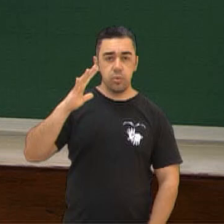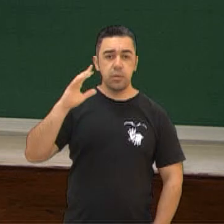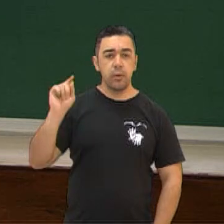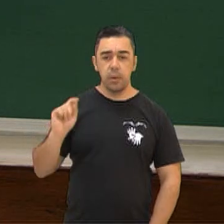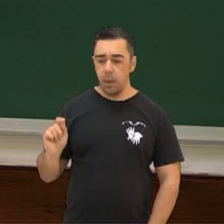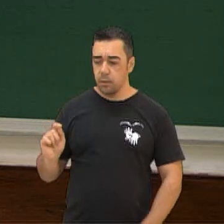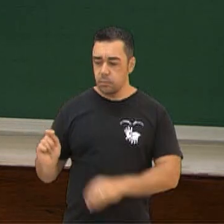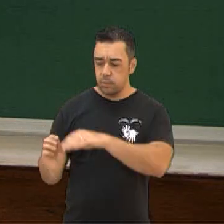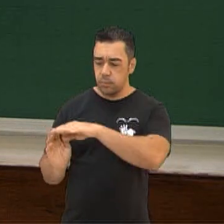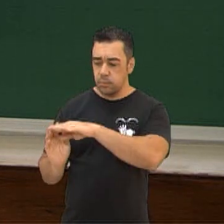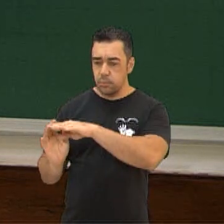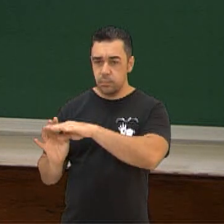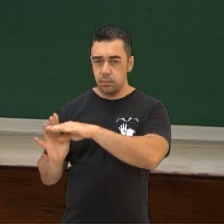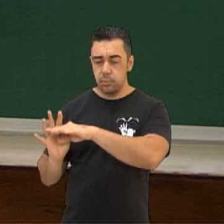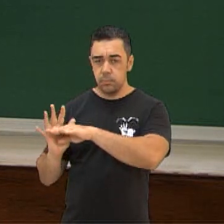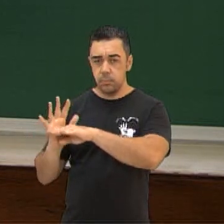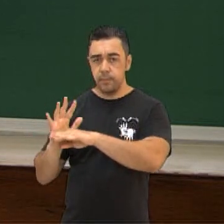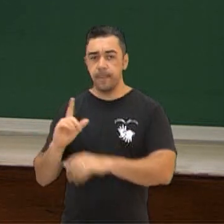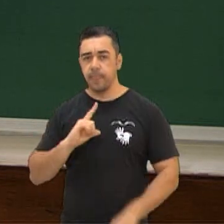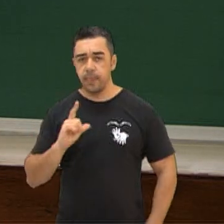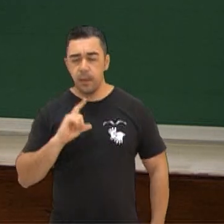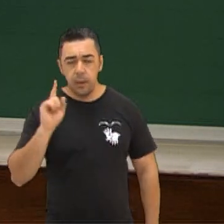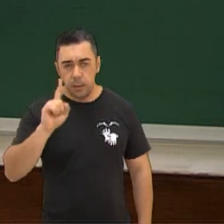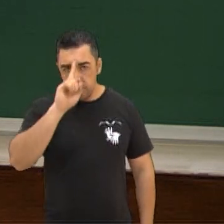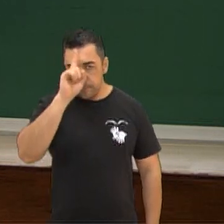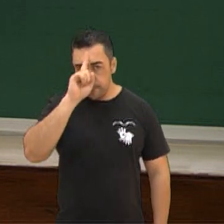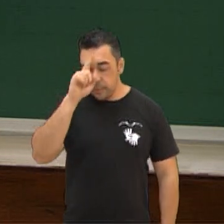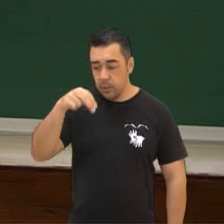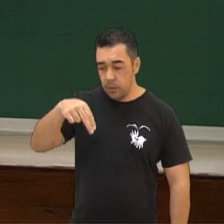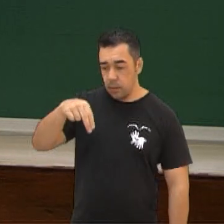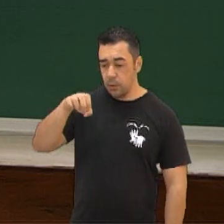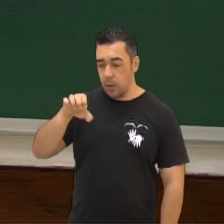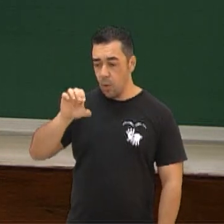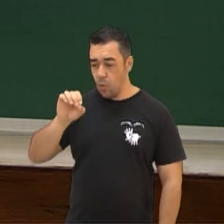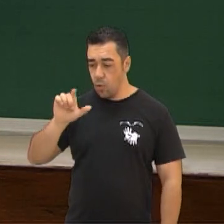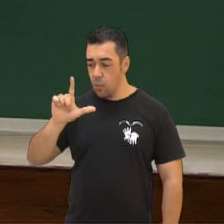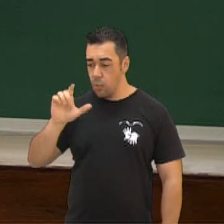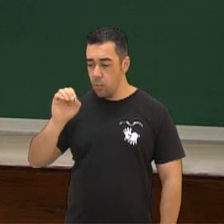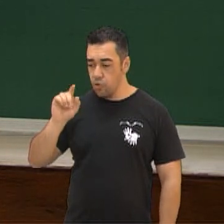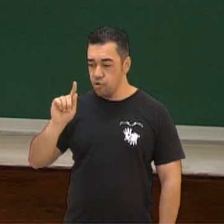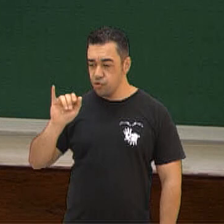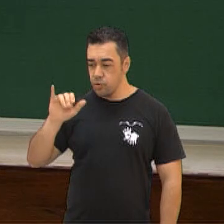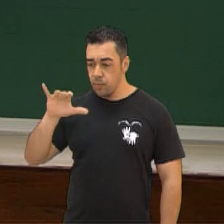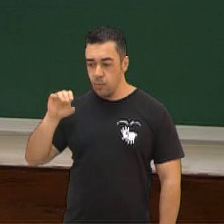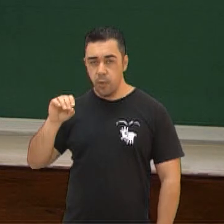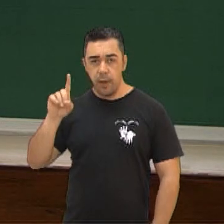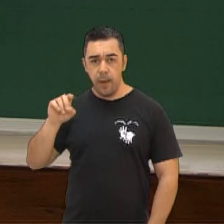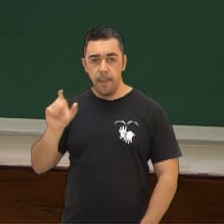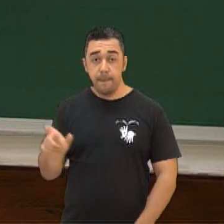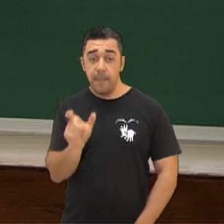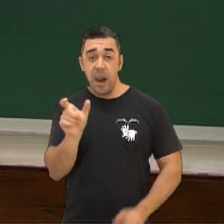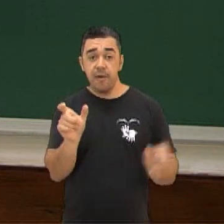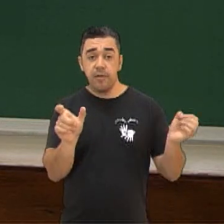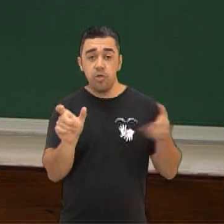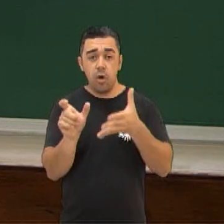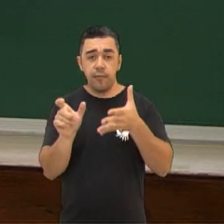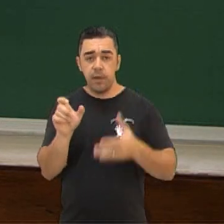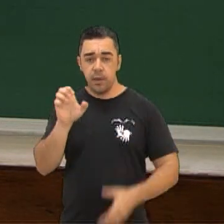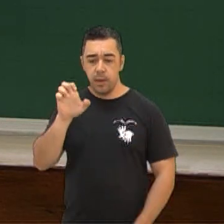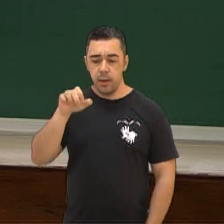imagem, forjada através de um neologismo, de uma invenção, de uma palavra, né? Entretendendo,